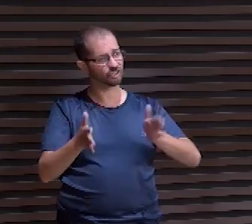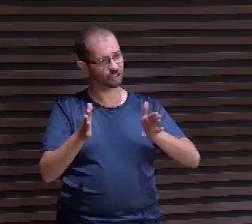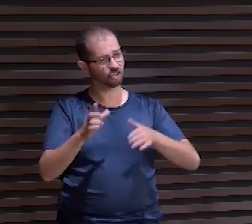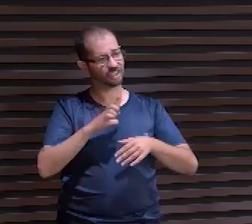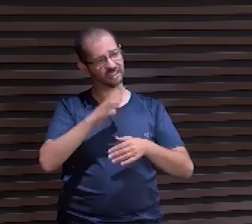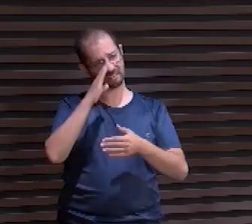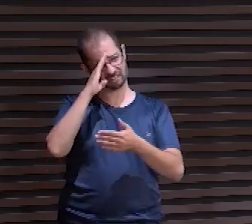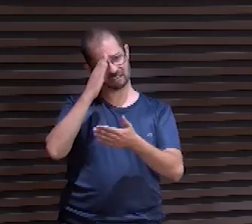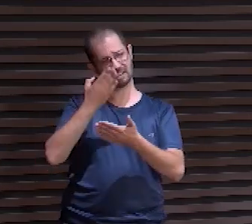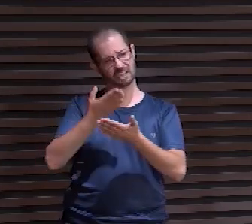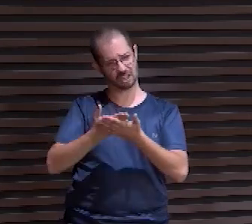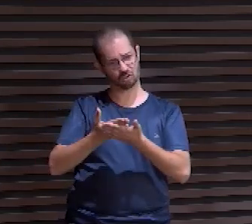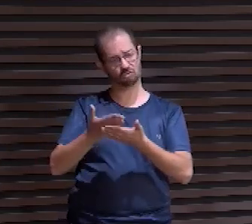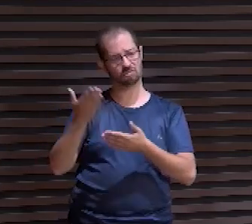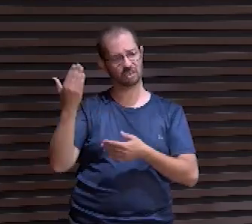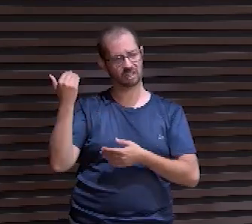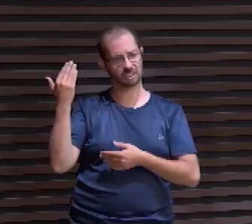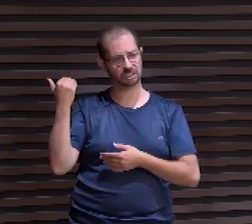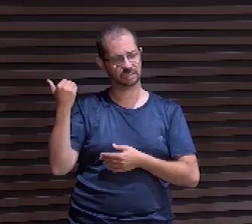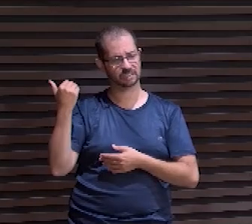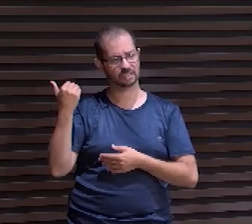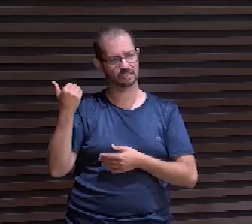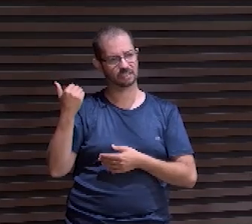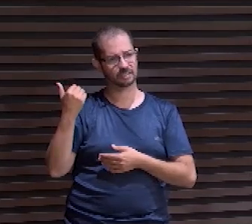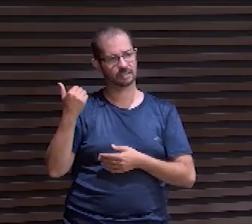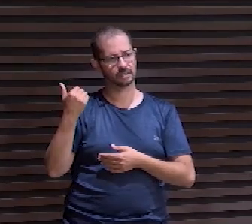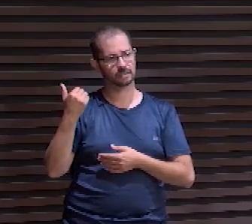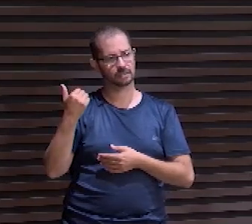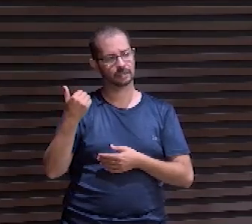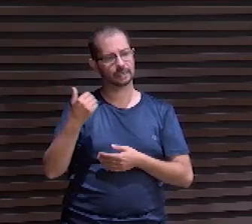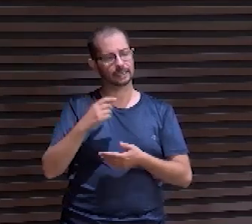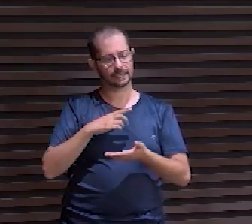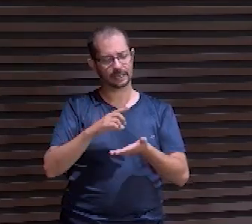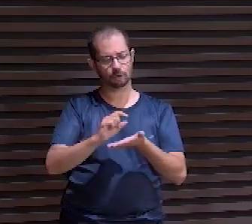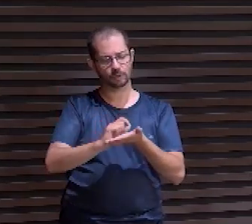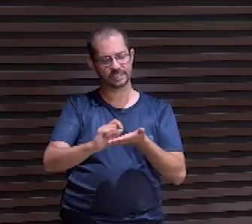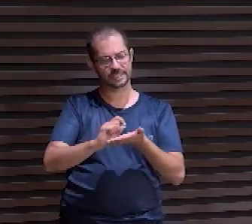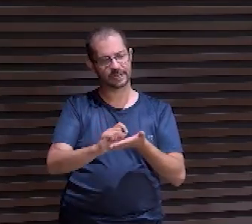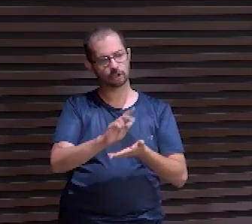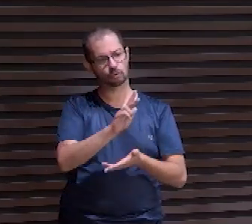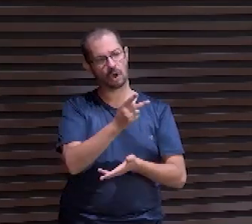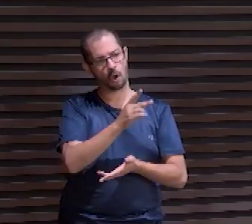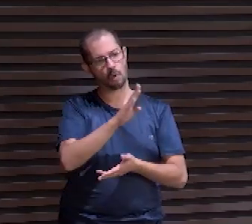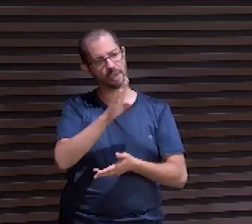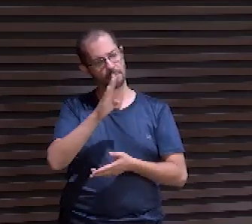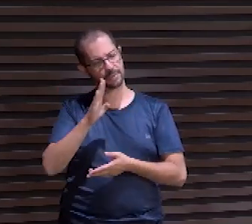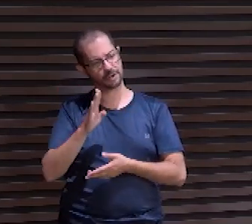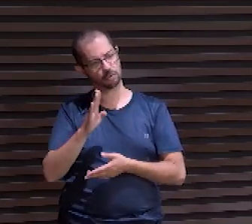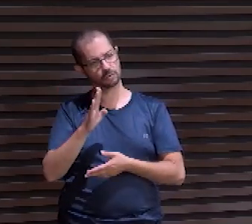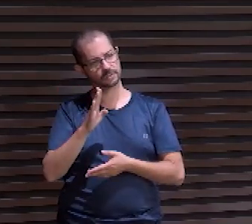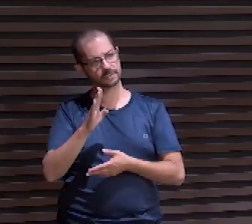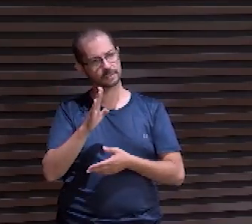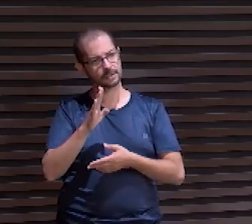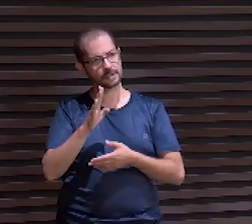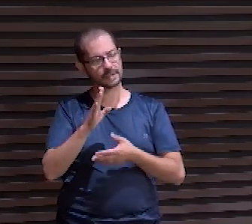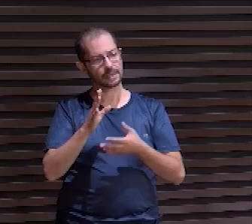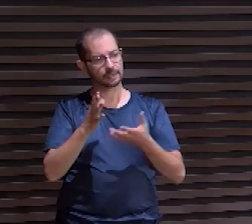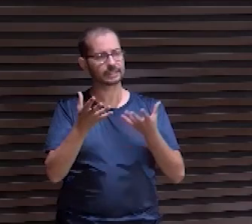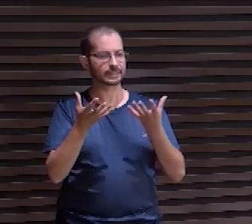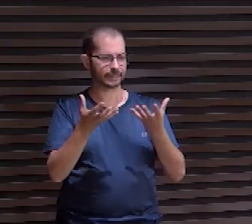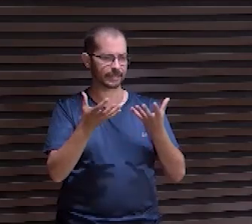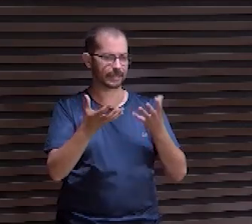crido. E o escritor aos Hebreus, então, ele procura mostrar